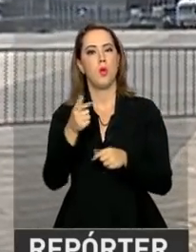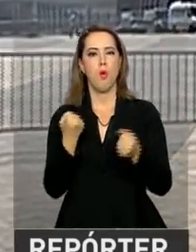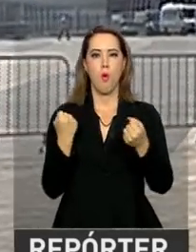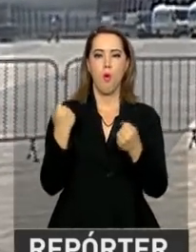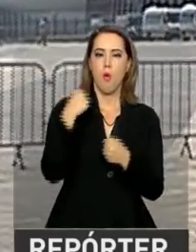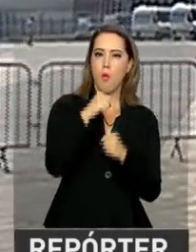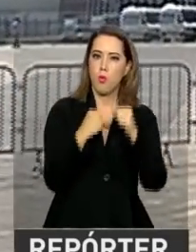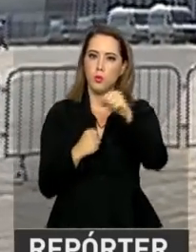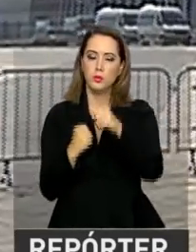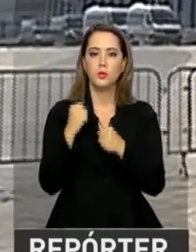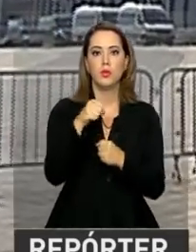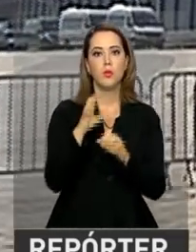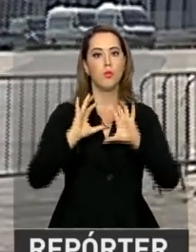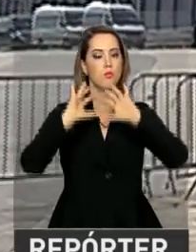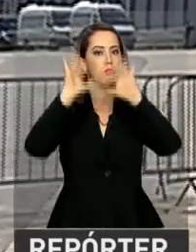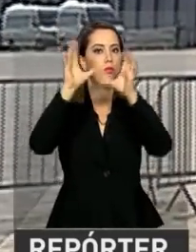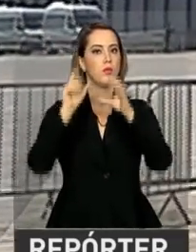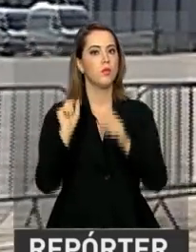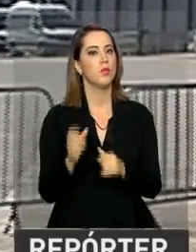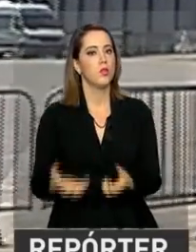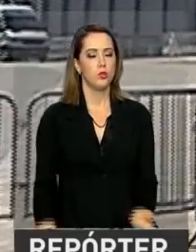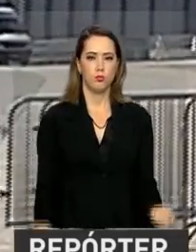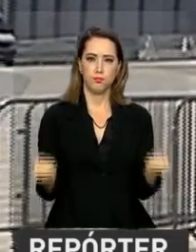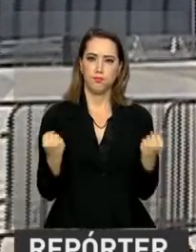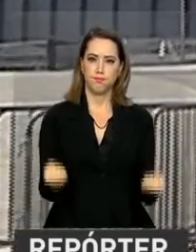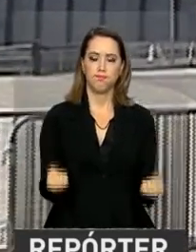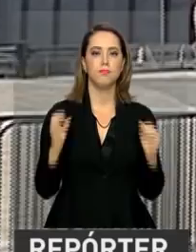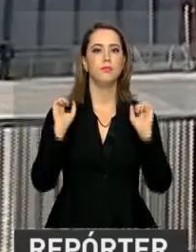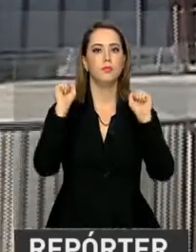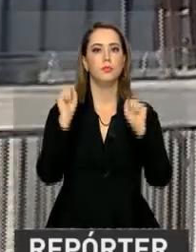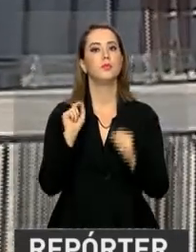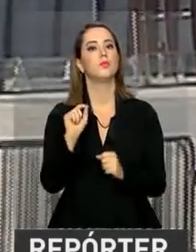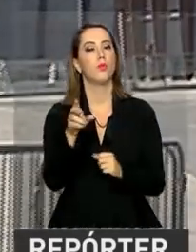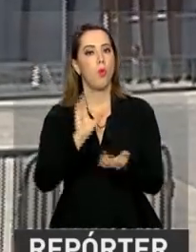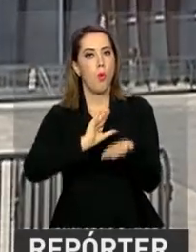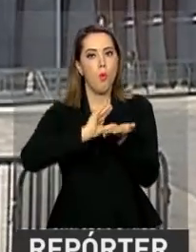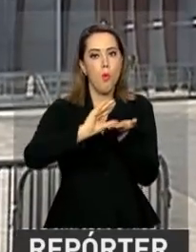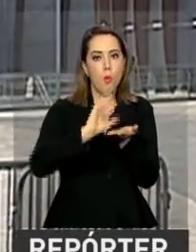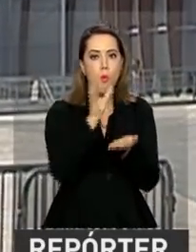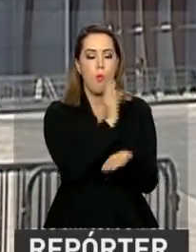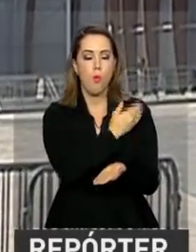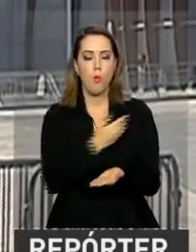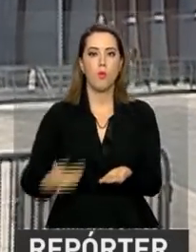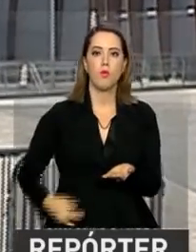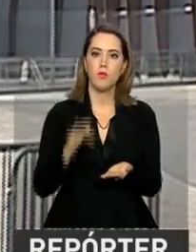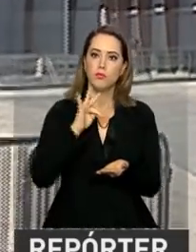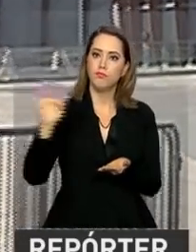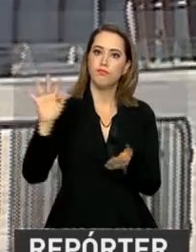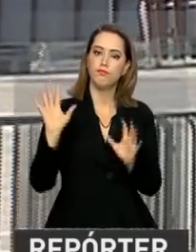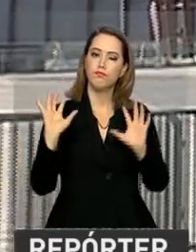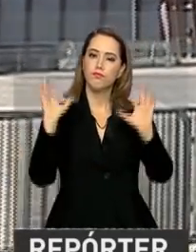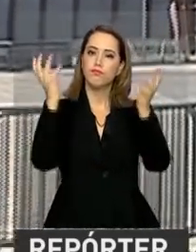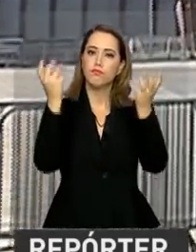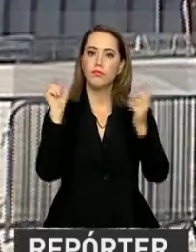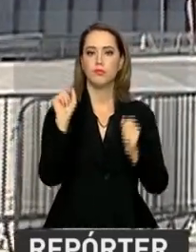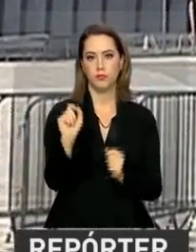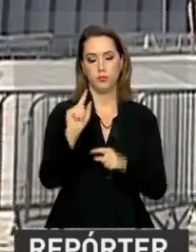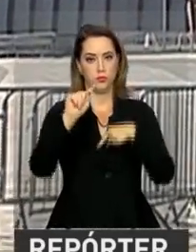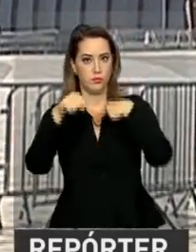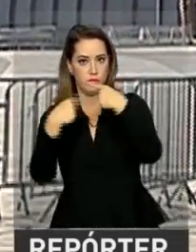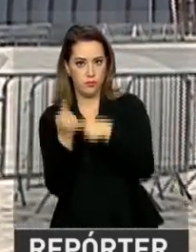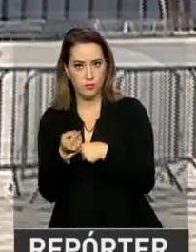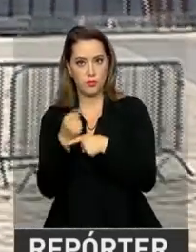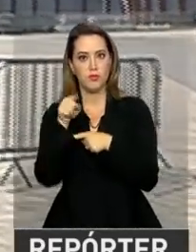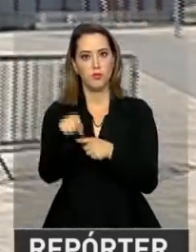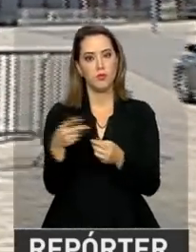lutas, basquete, levantamento de peso e o governo federal ali investiu na climatização. Depois a previsão é que depois